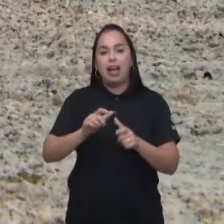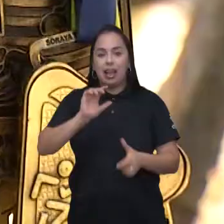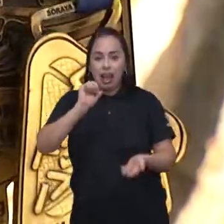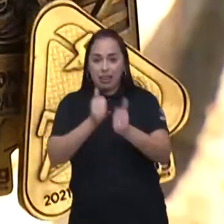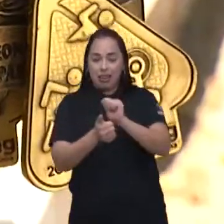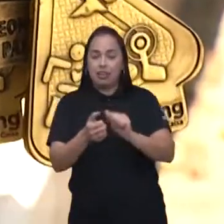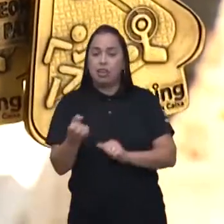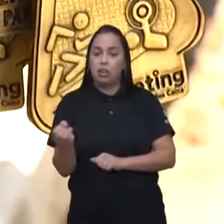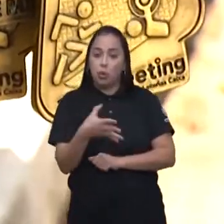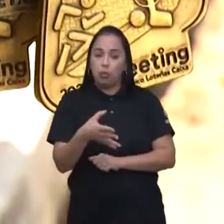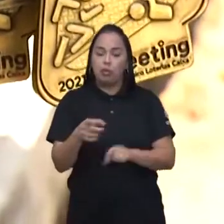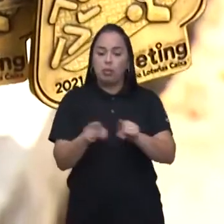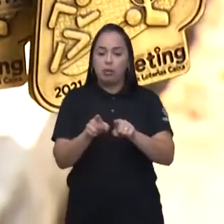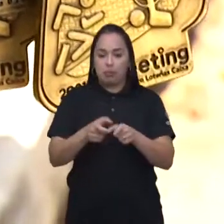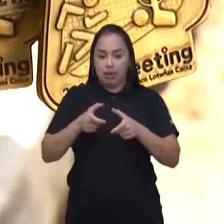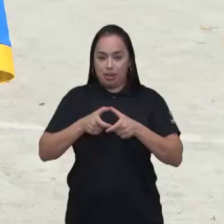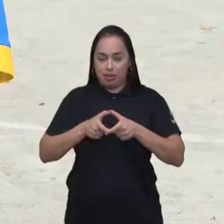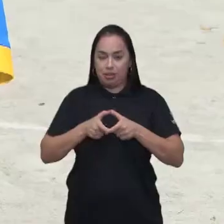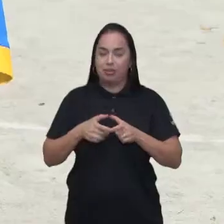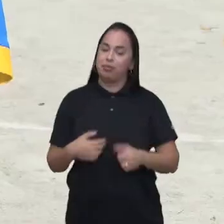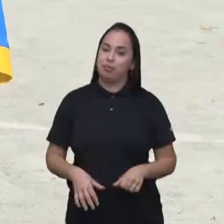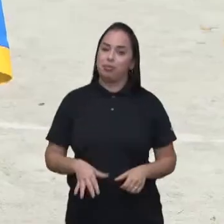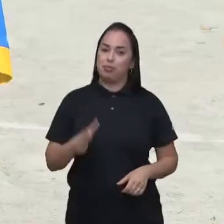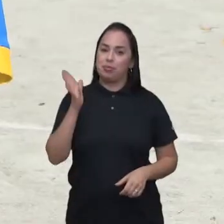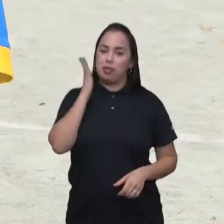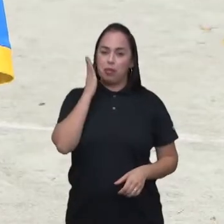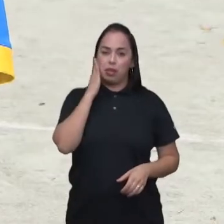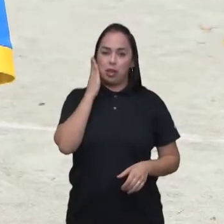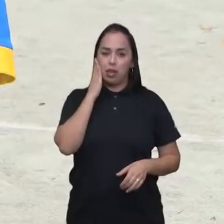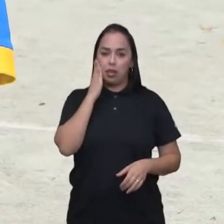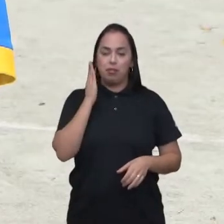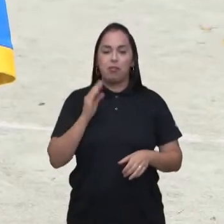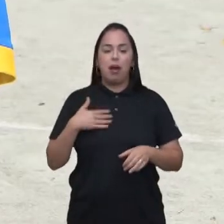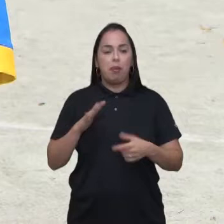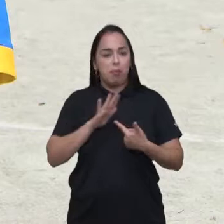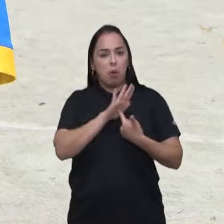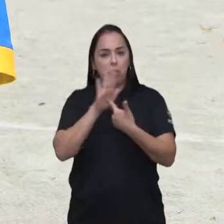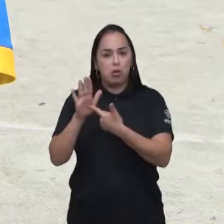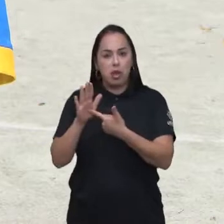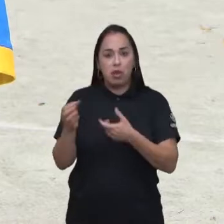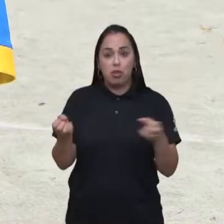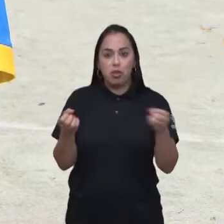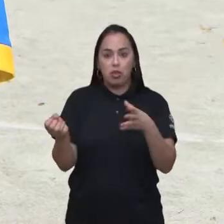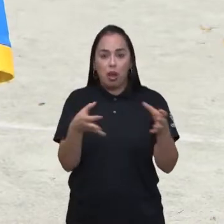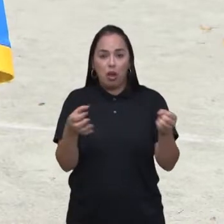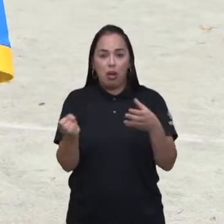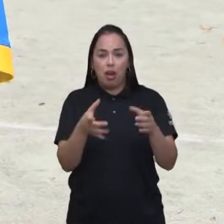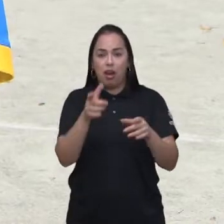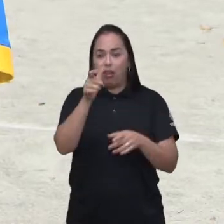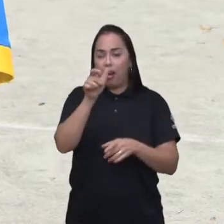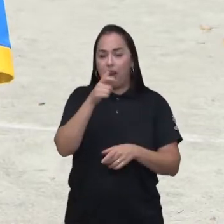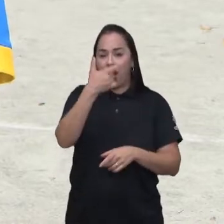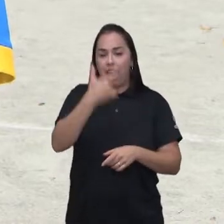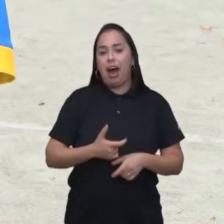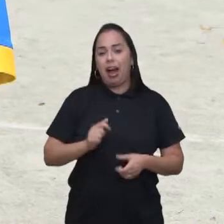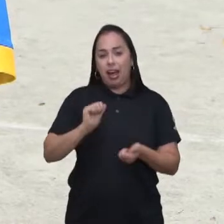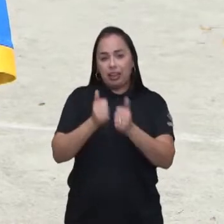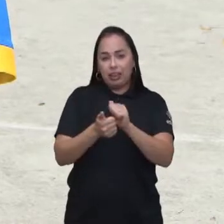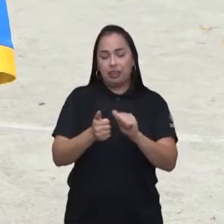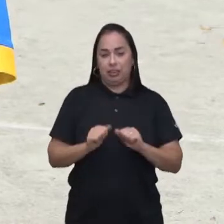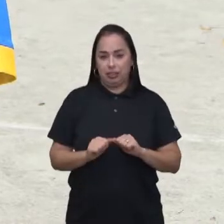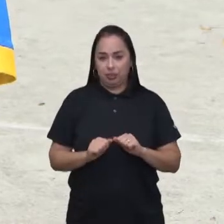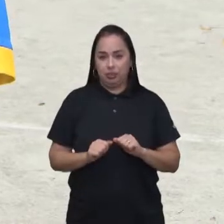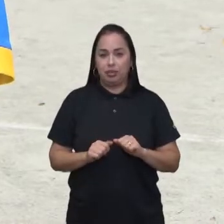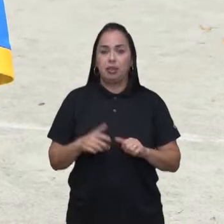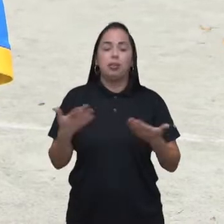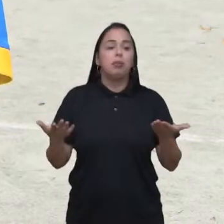com Oi gente medalhas e títulos com certeza vai revelar muito atletas na cidade né É porque